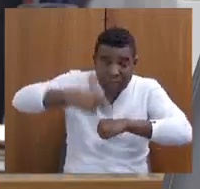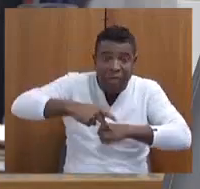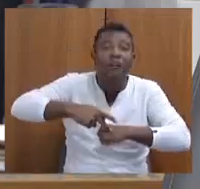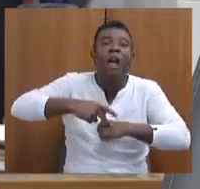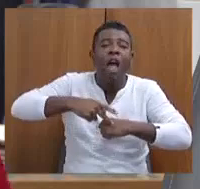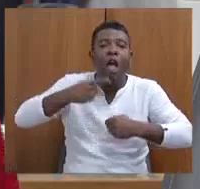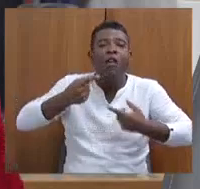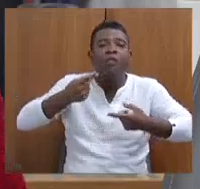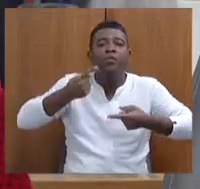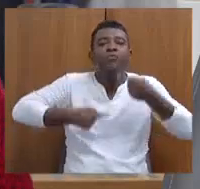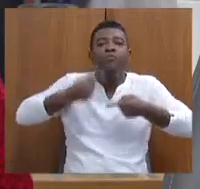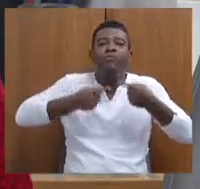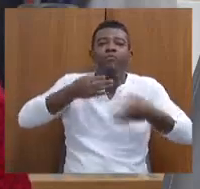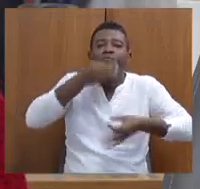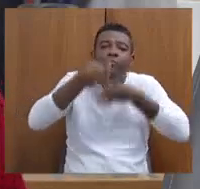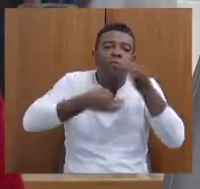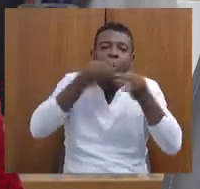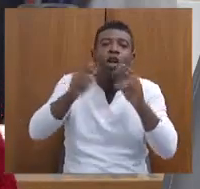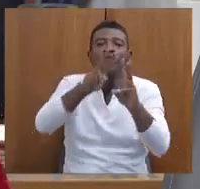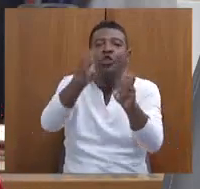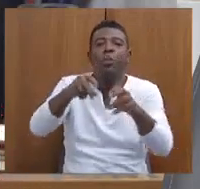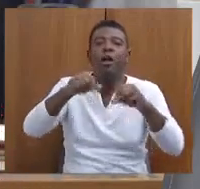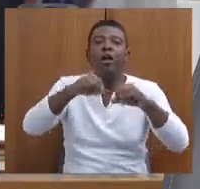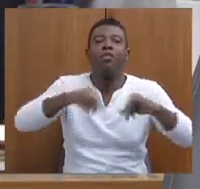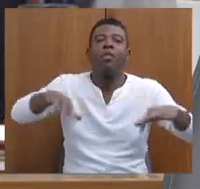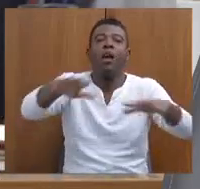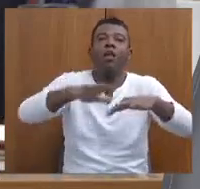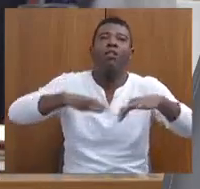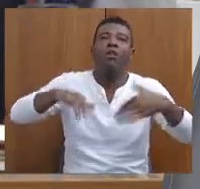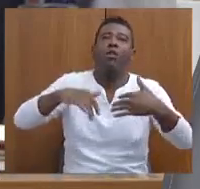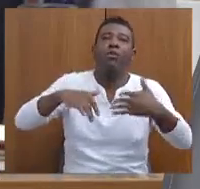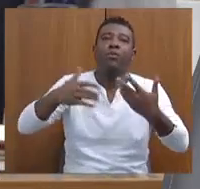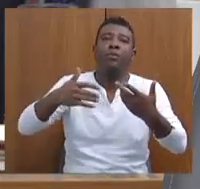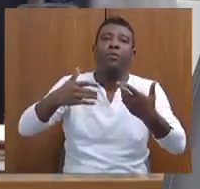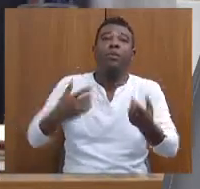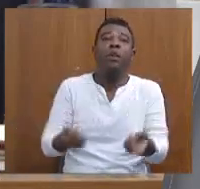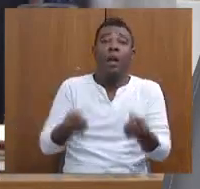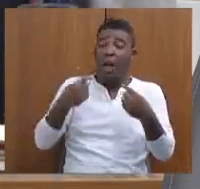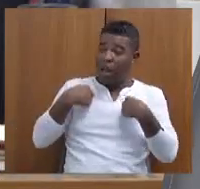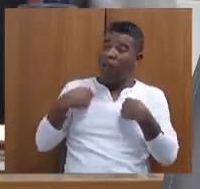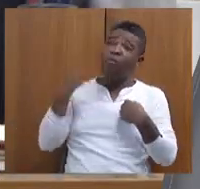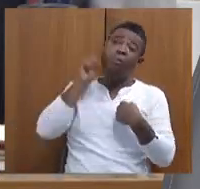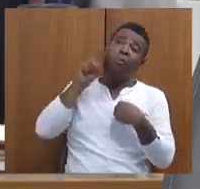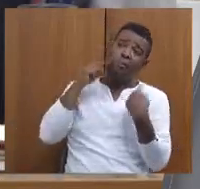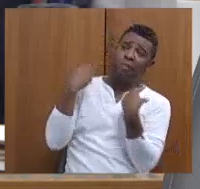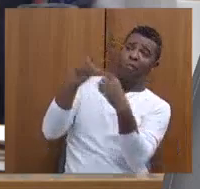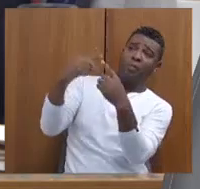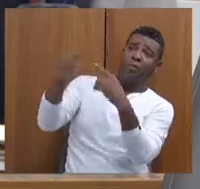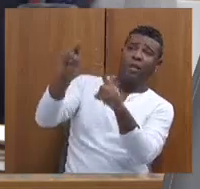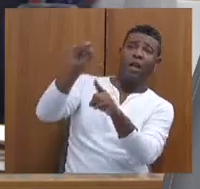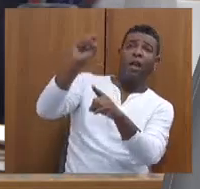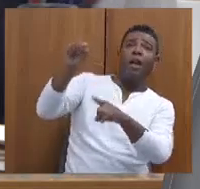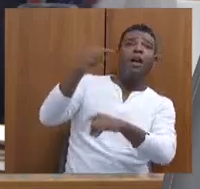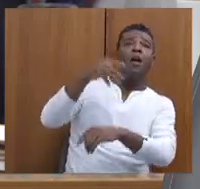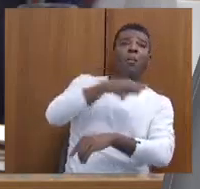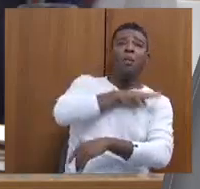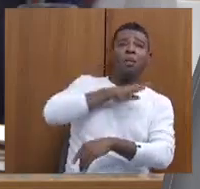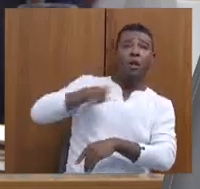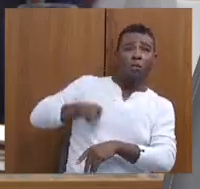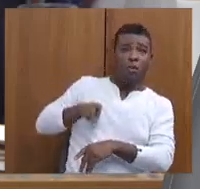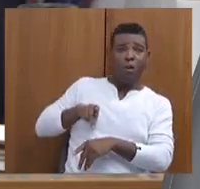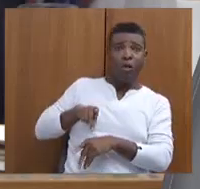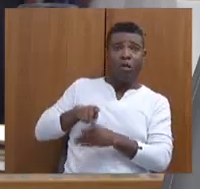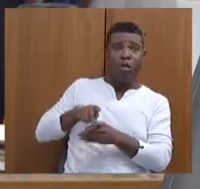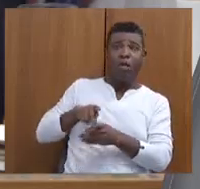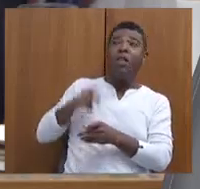os seus territórios não foi o que aconteceu tanto é que eu provoquei o mistério público Depois de estar na região é o ministério público fez